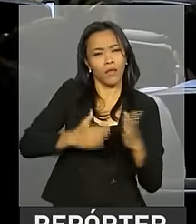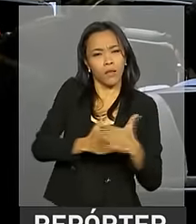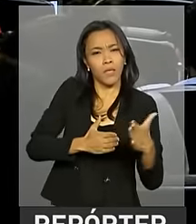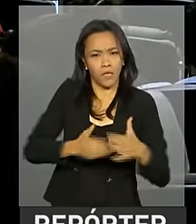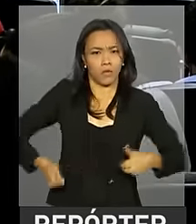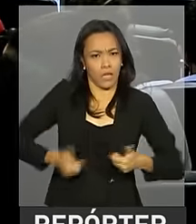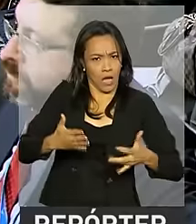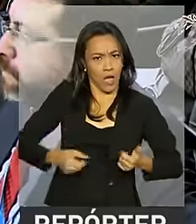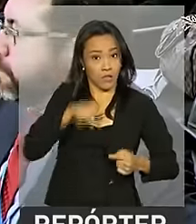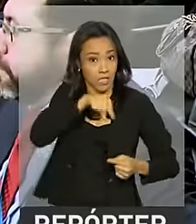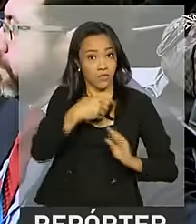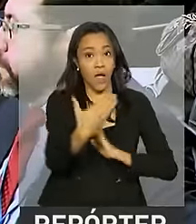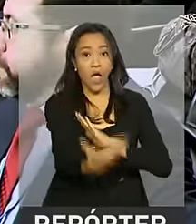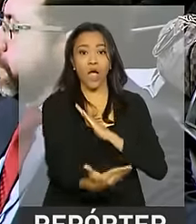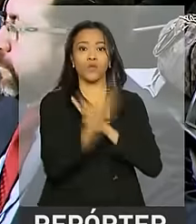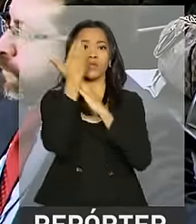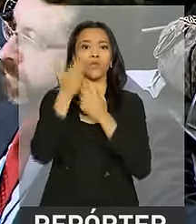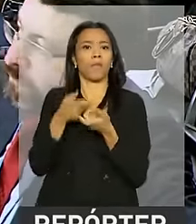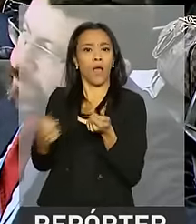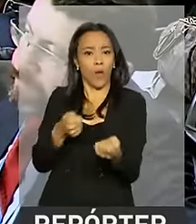anos vai ajudar